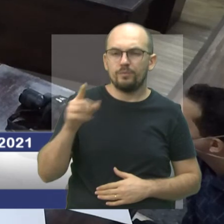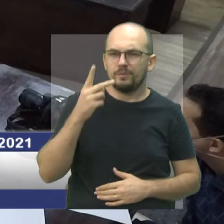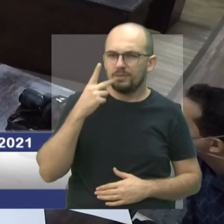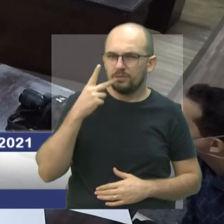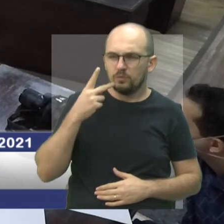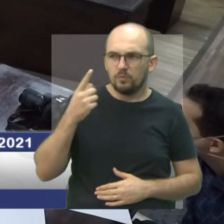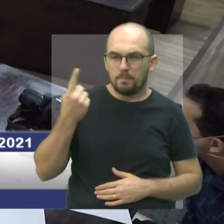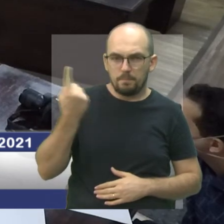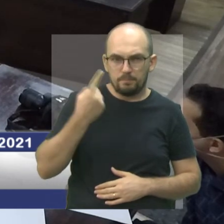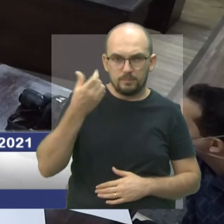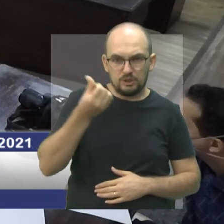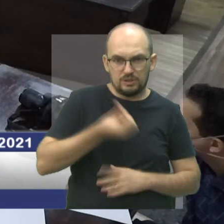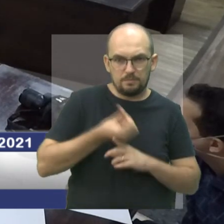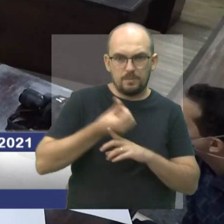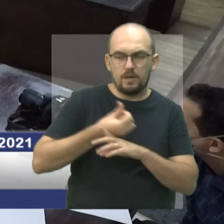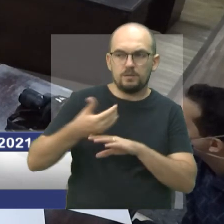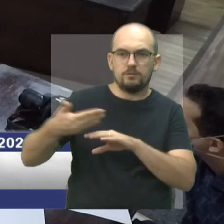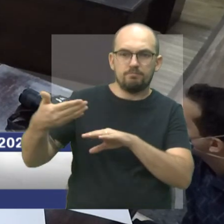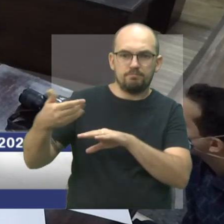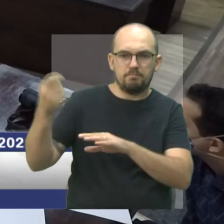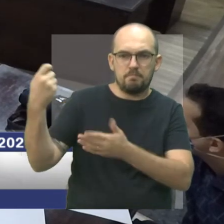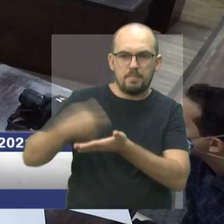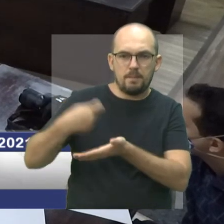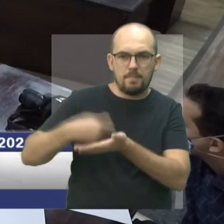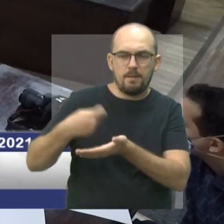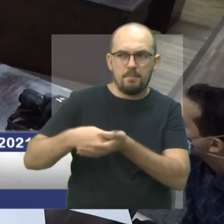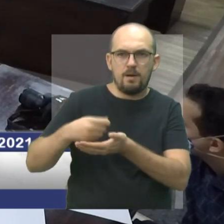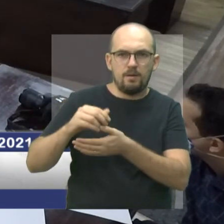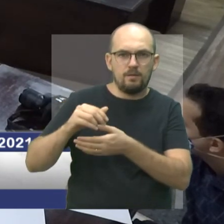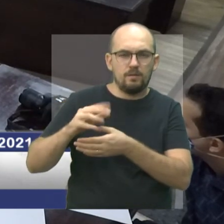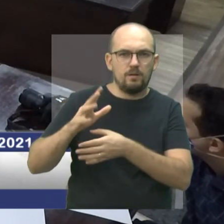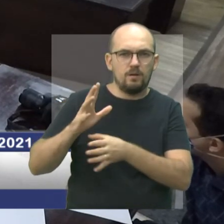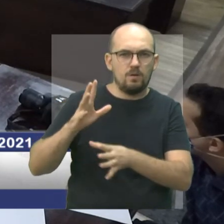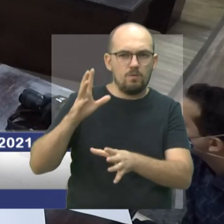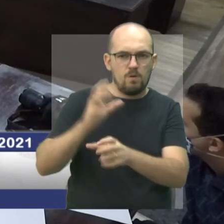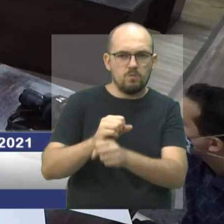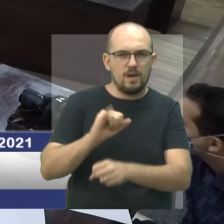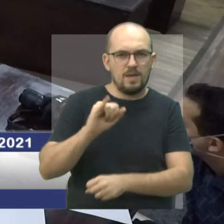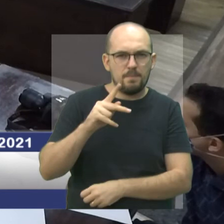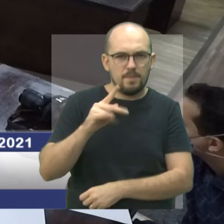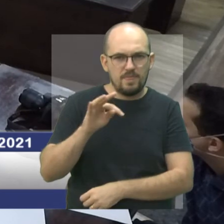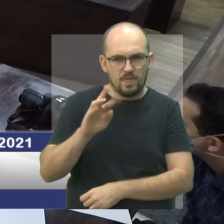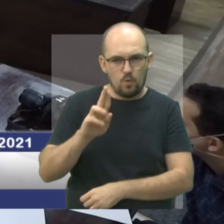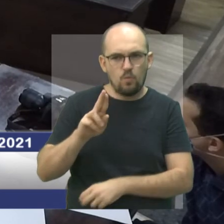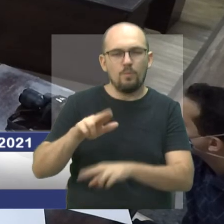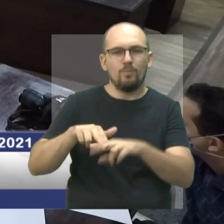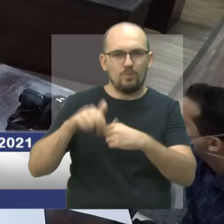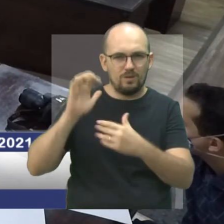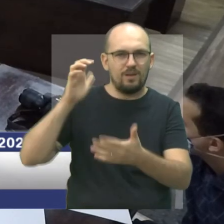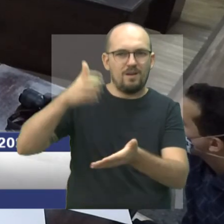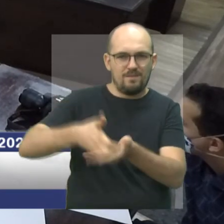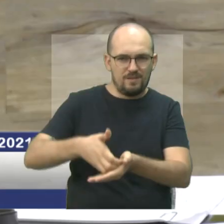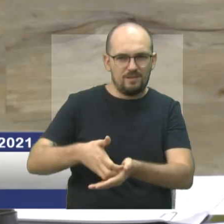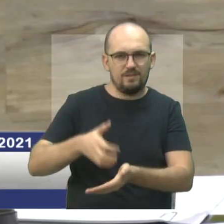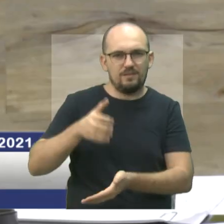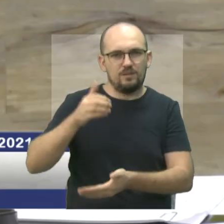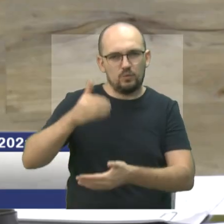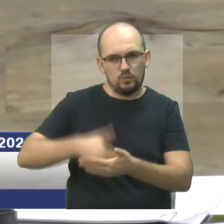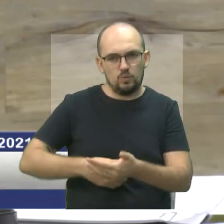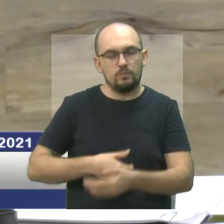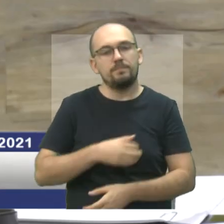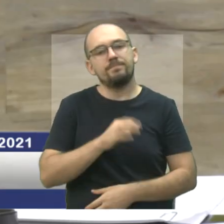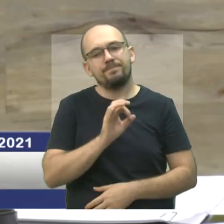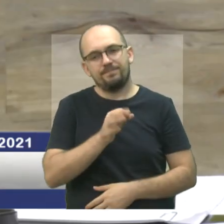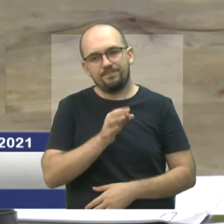se deve, assim, o pessoal pagar o total do IPTU com desconto, é isso? Sim. E o